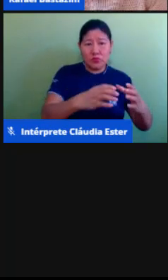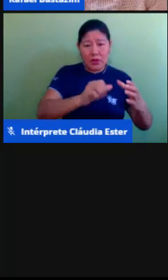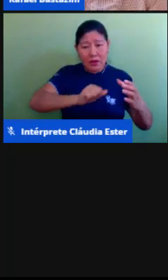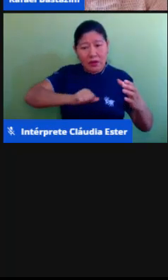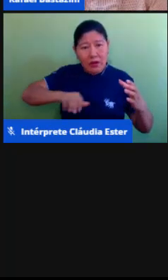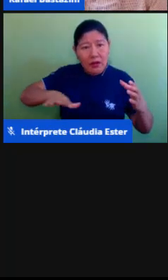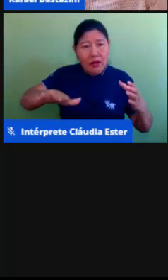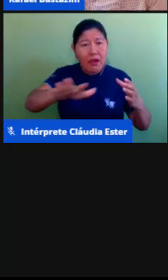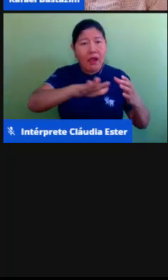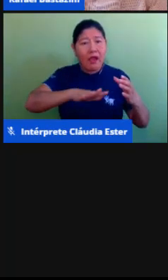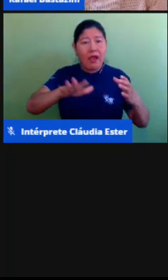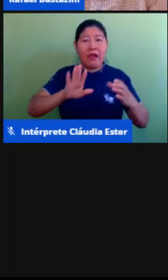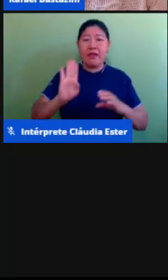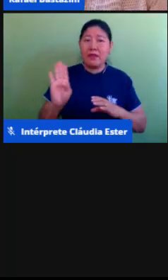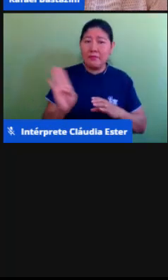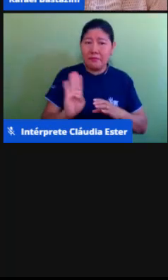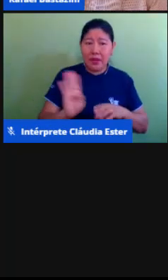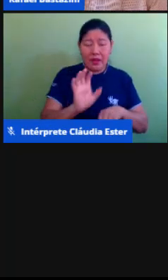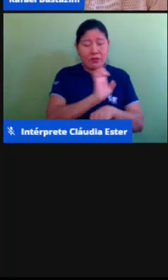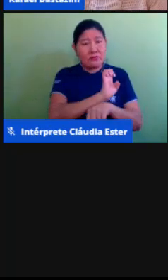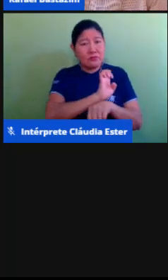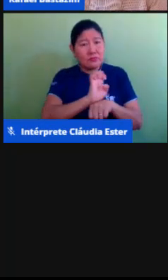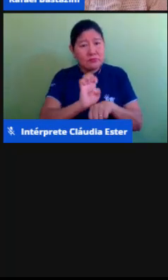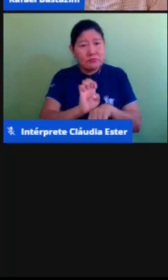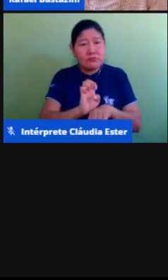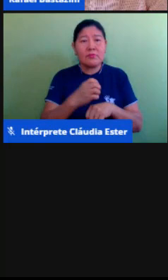região também, de uma maneira